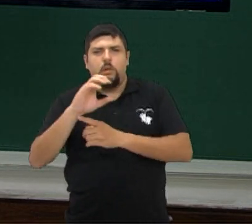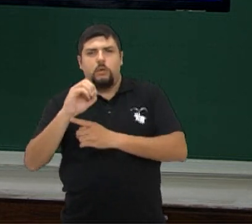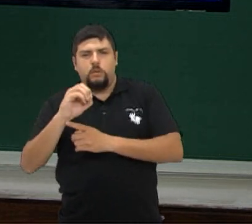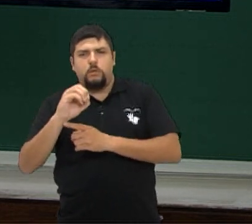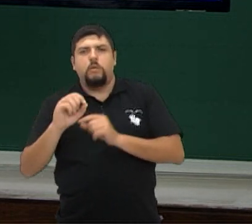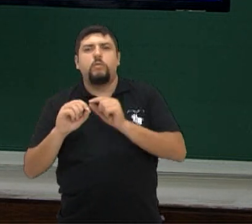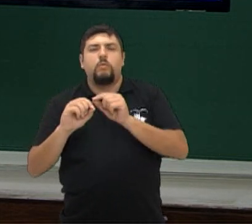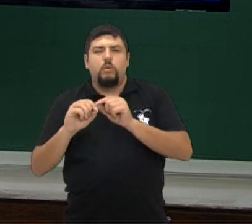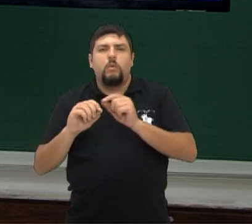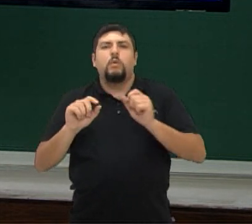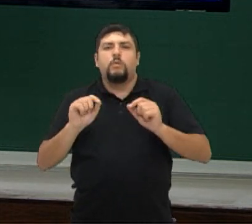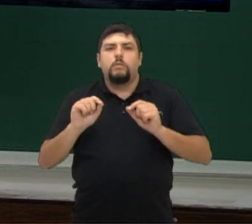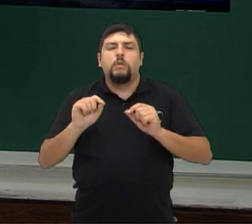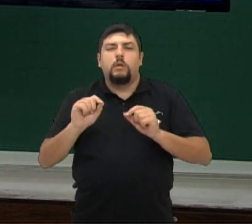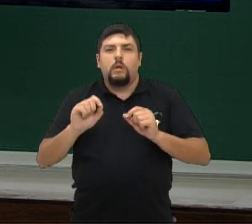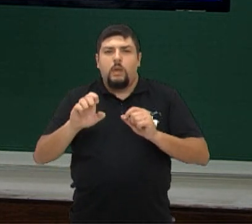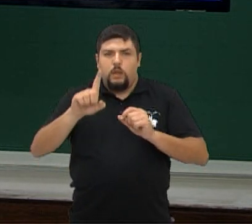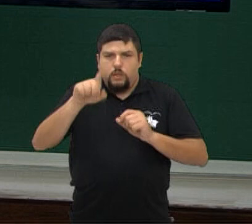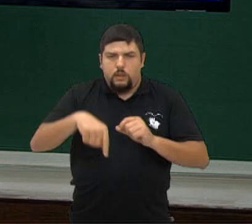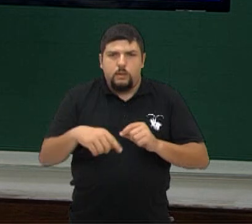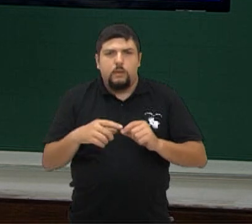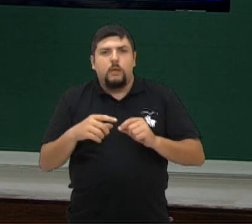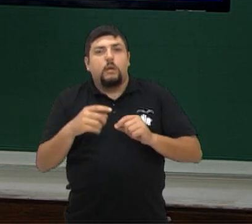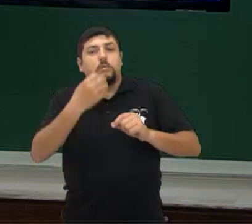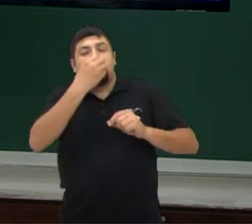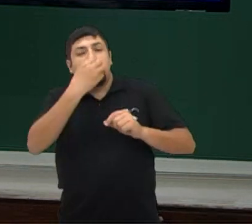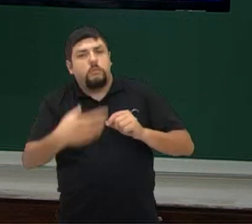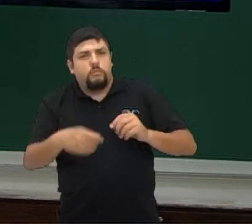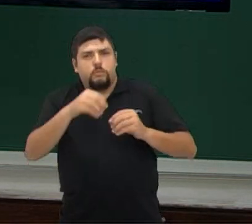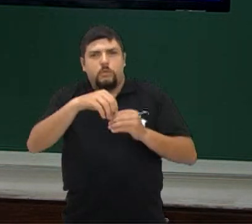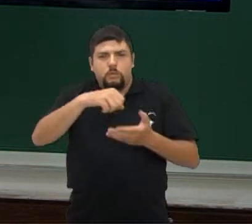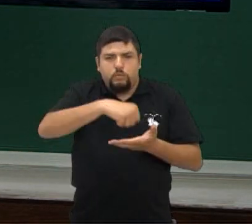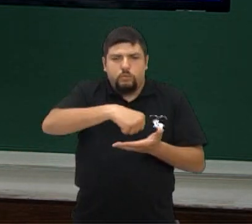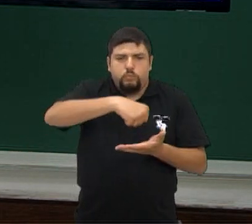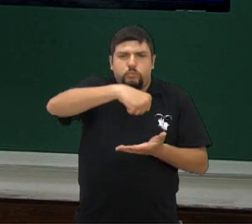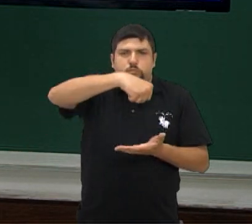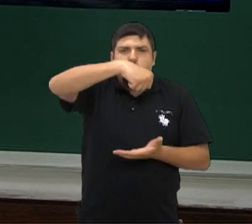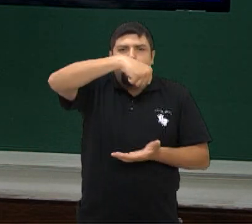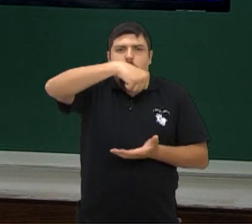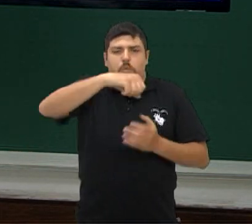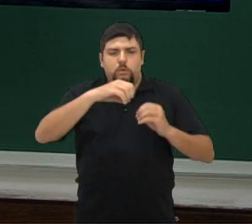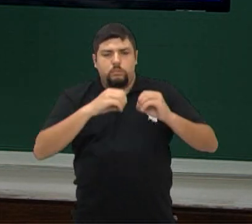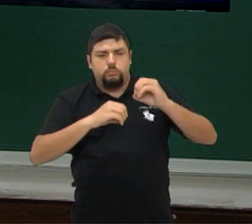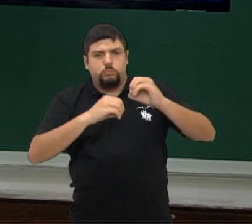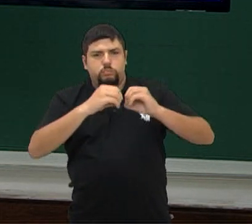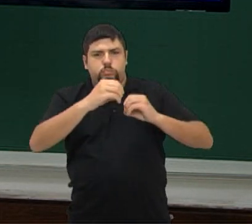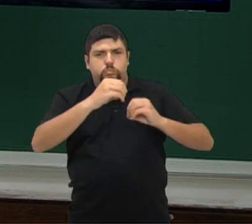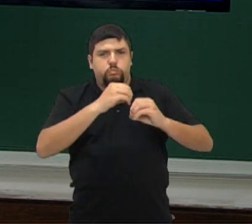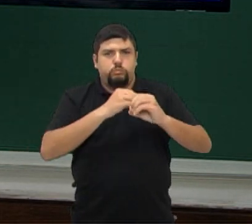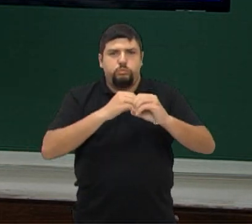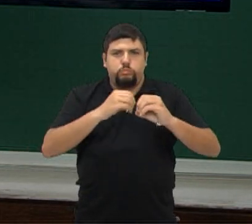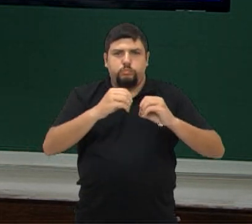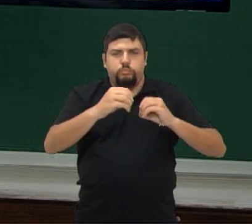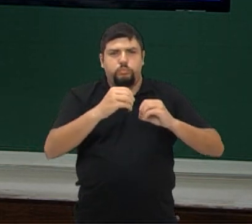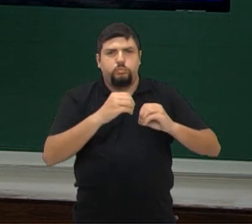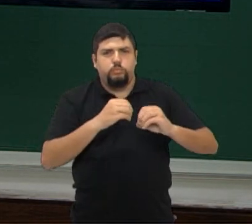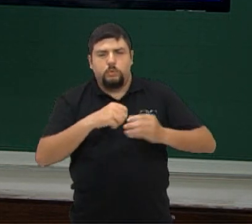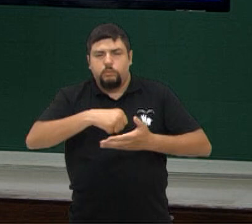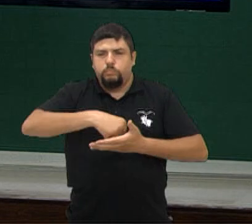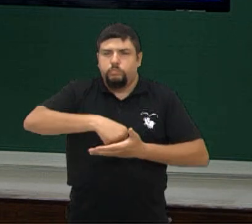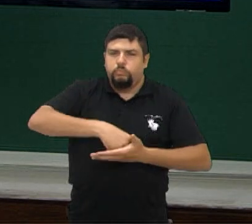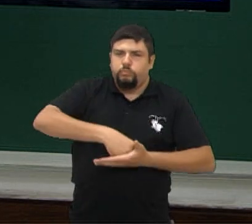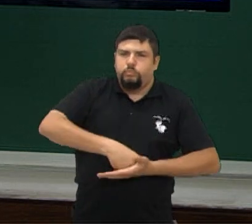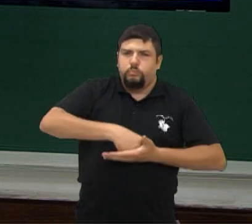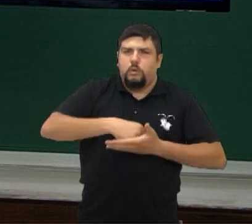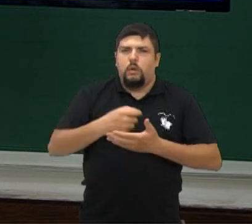ficar favorecido por essa situação de menor pressão, de diminuição da pressão. Aí a